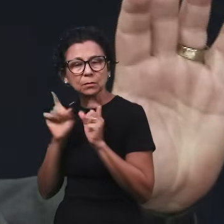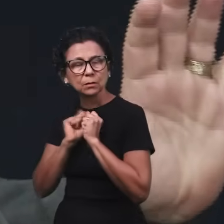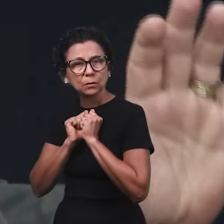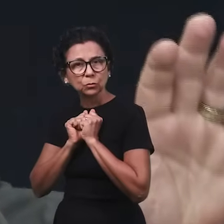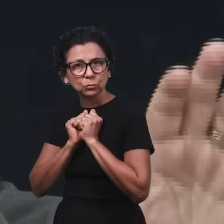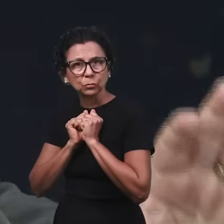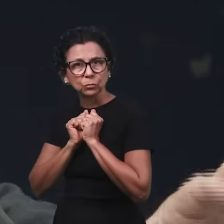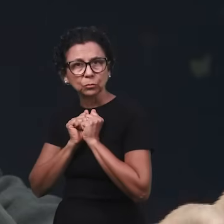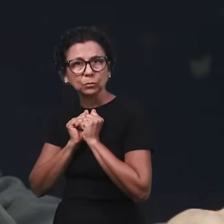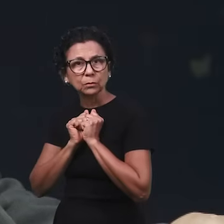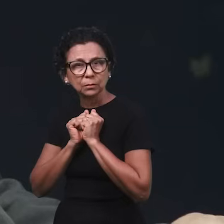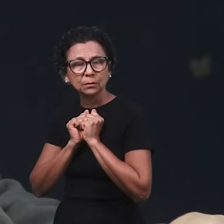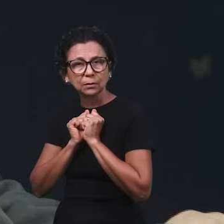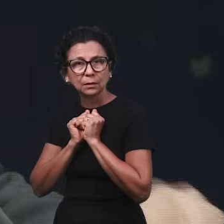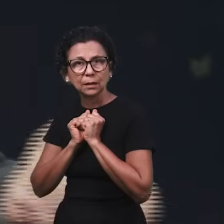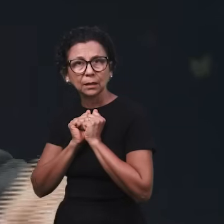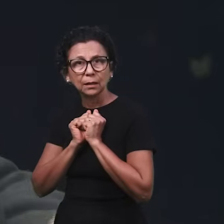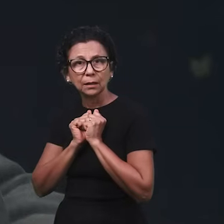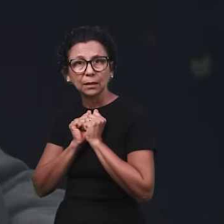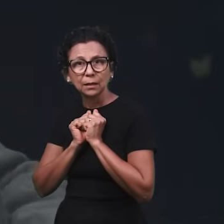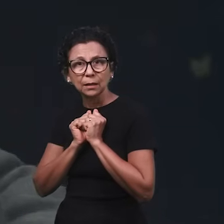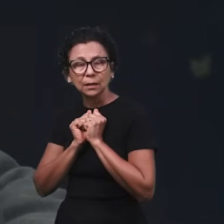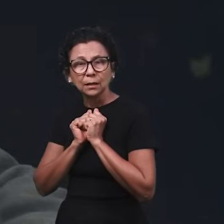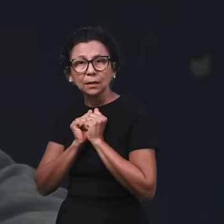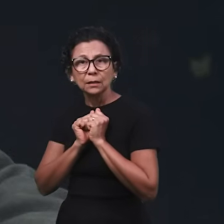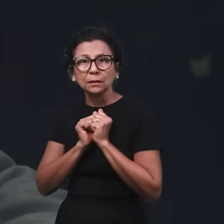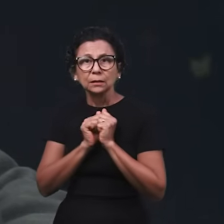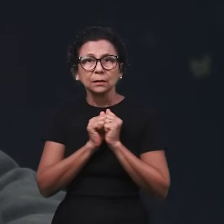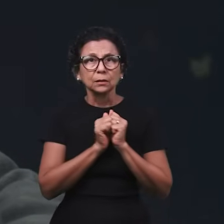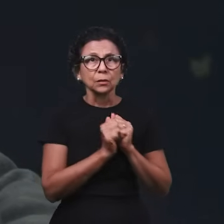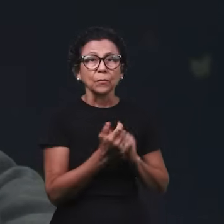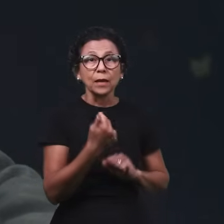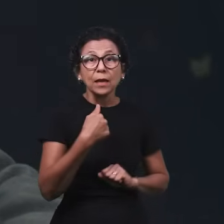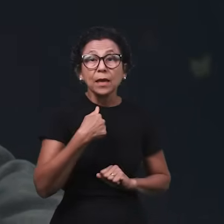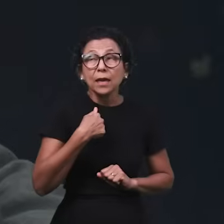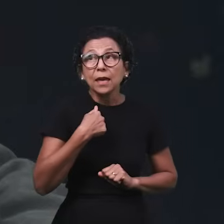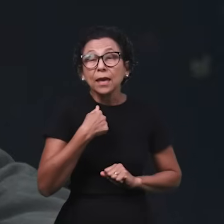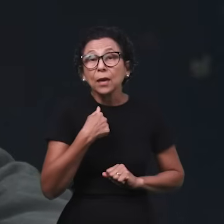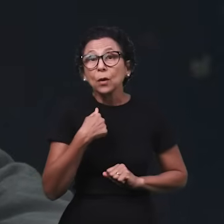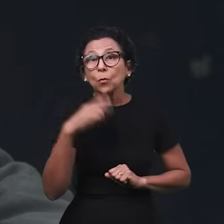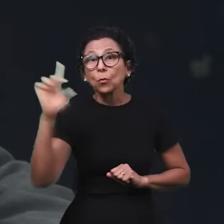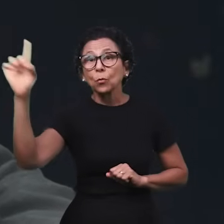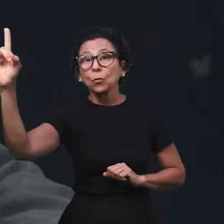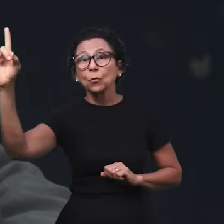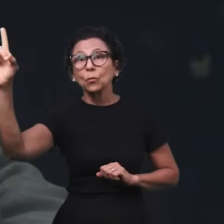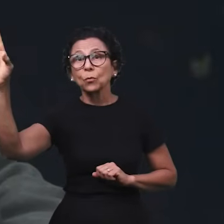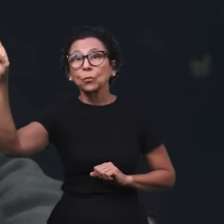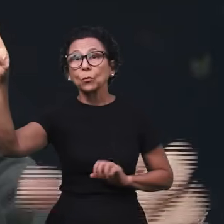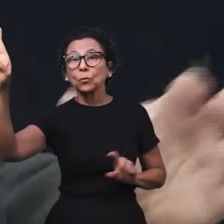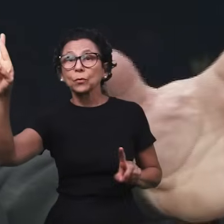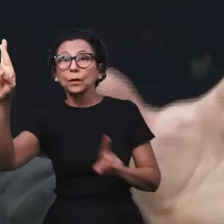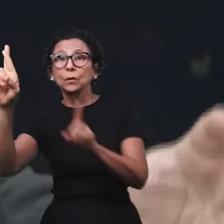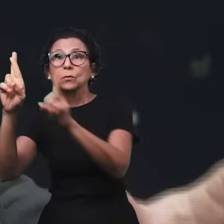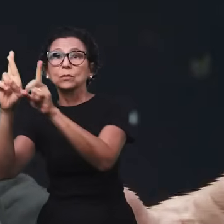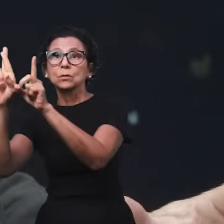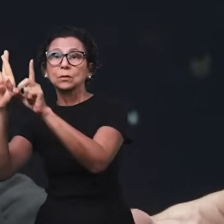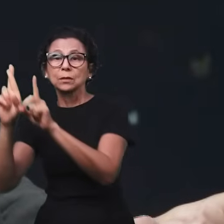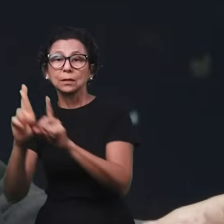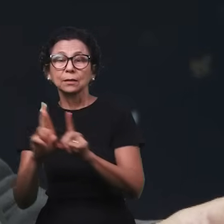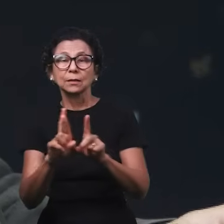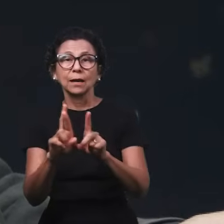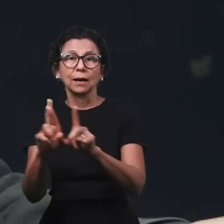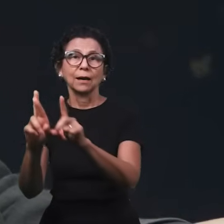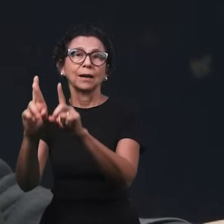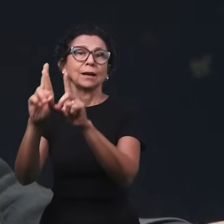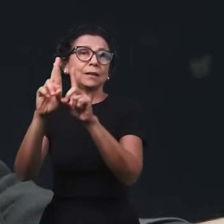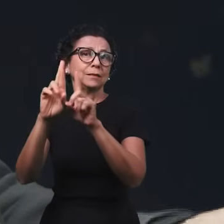que eu vá, mas é, na verdade, eu andar com Deus para onde Ele quer me levar. Então, essa é a grande diferença. E